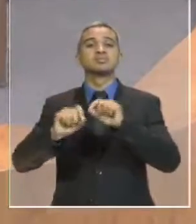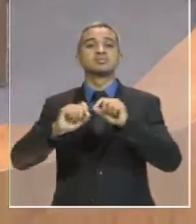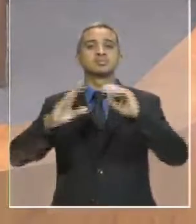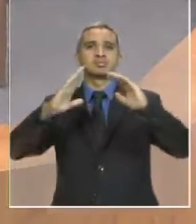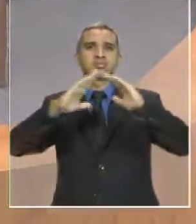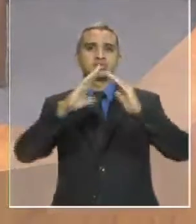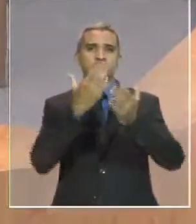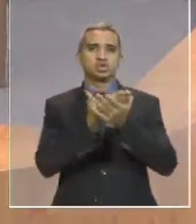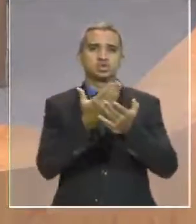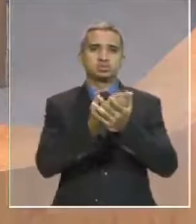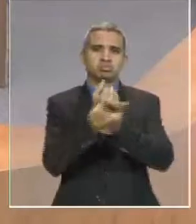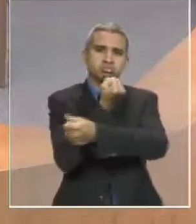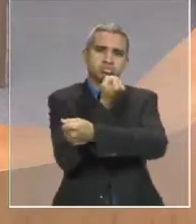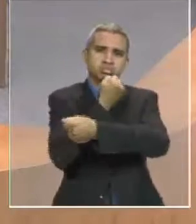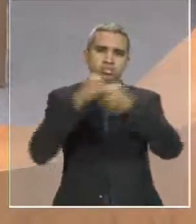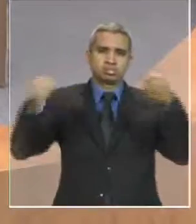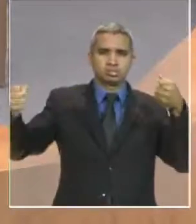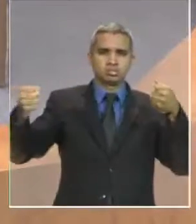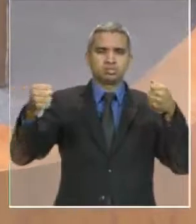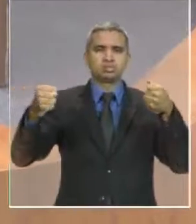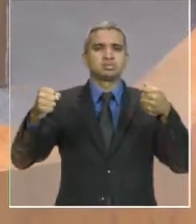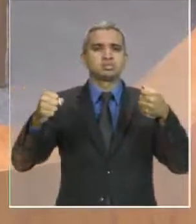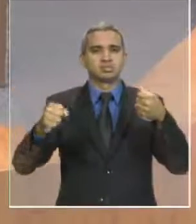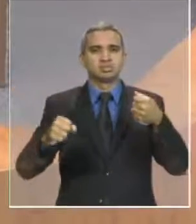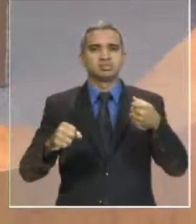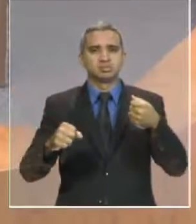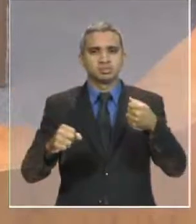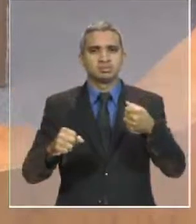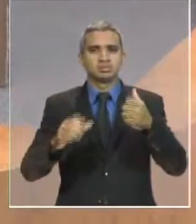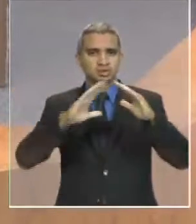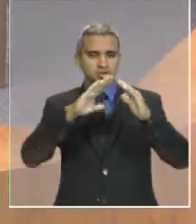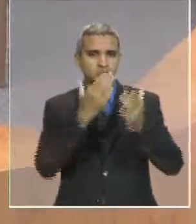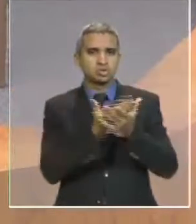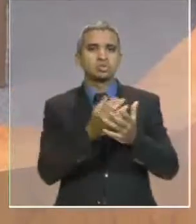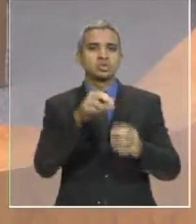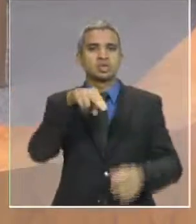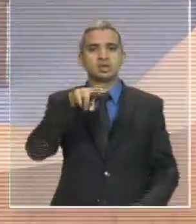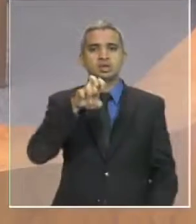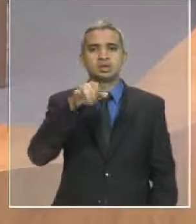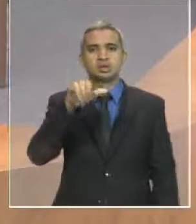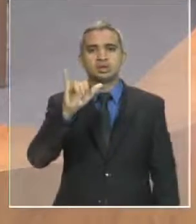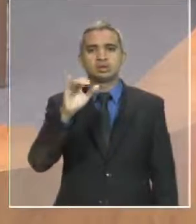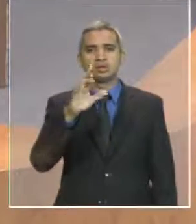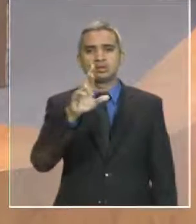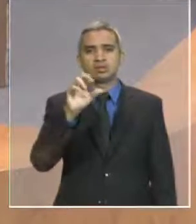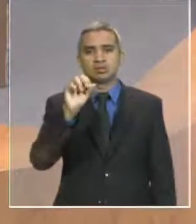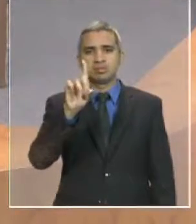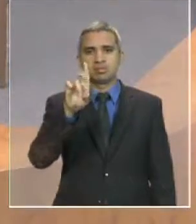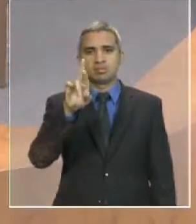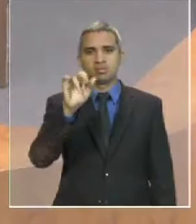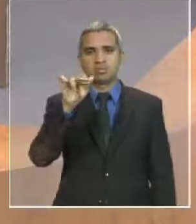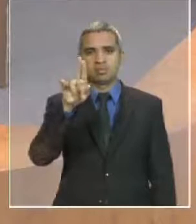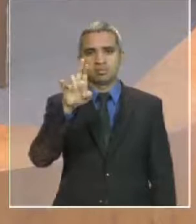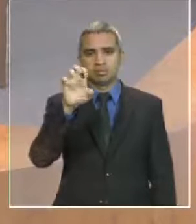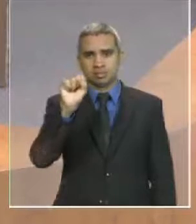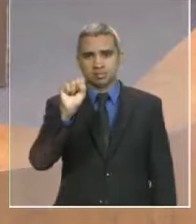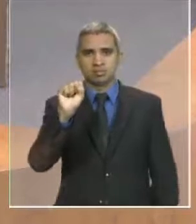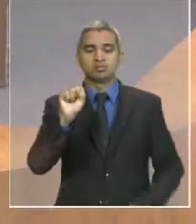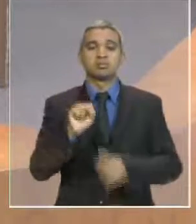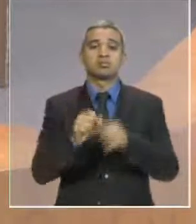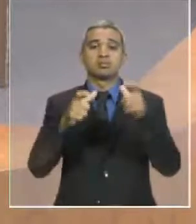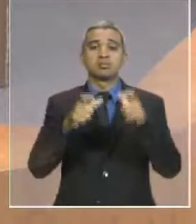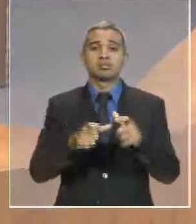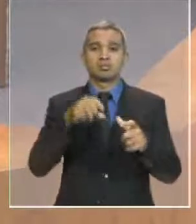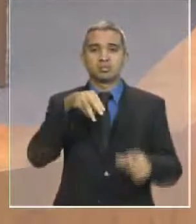uma escola, deputada Edilácio, que é a Escola Ney Rodrigues, no bairro Mutirão. Uma escola totalmente